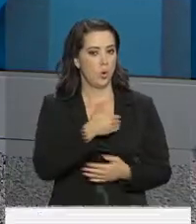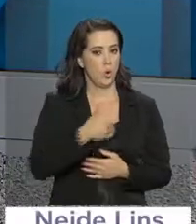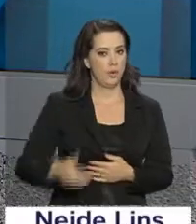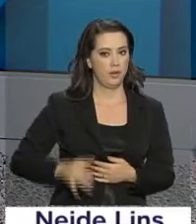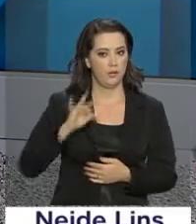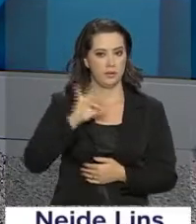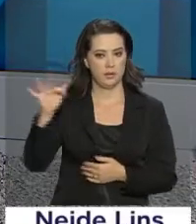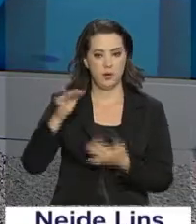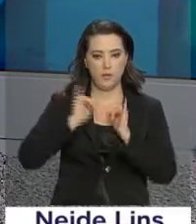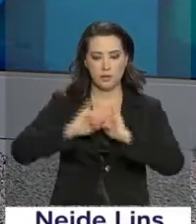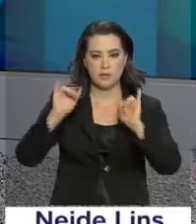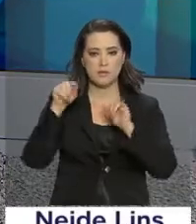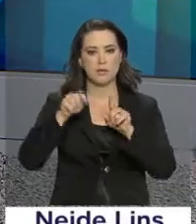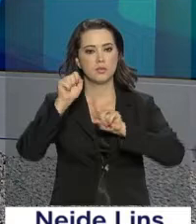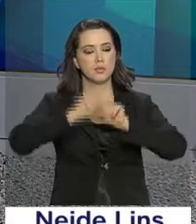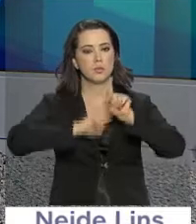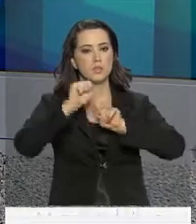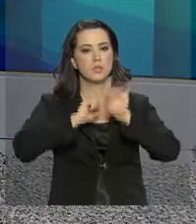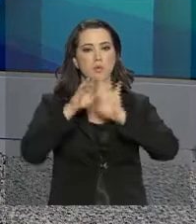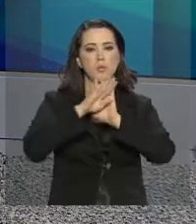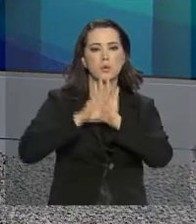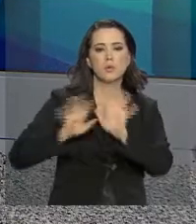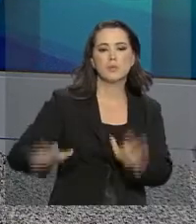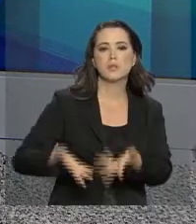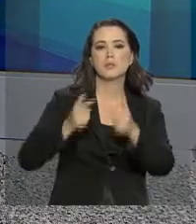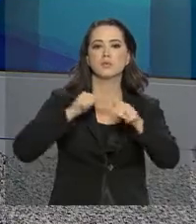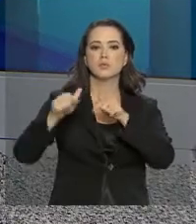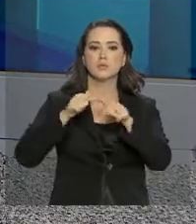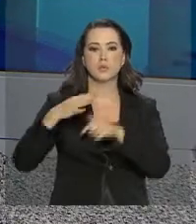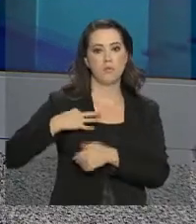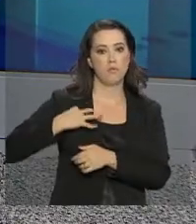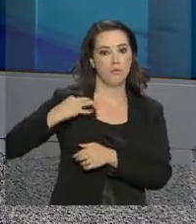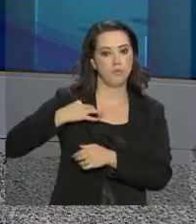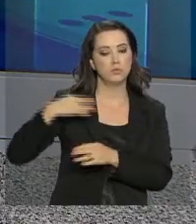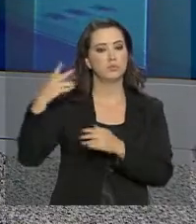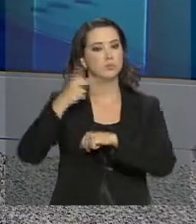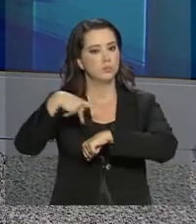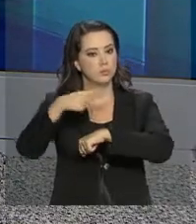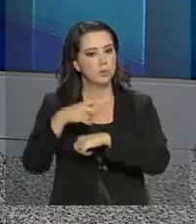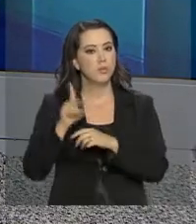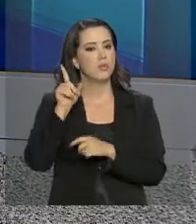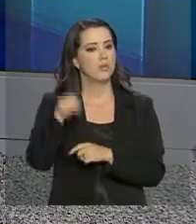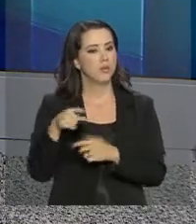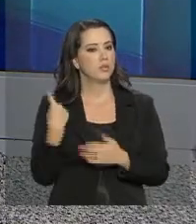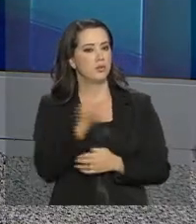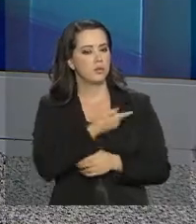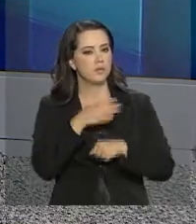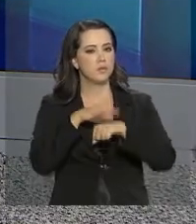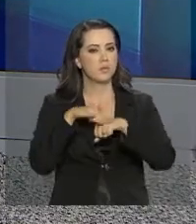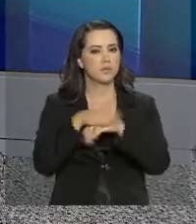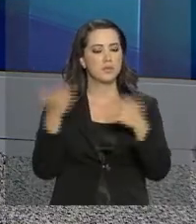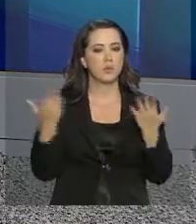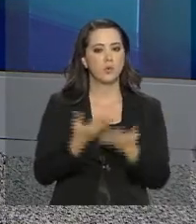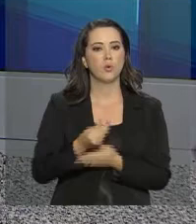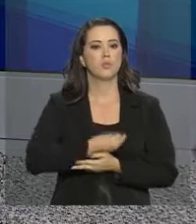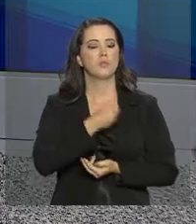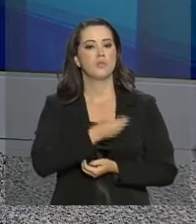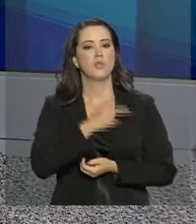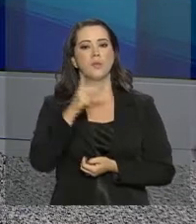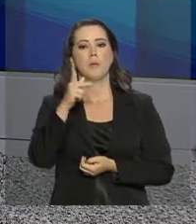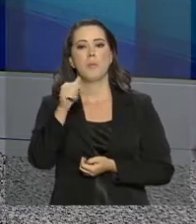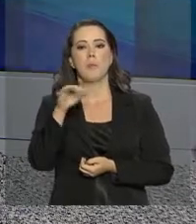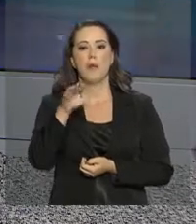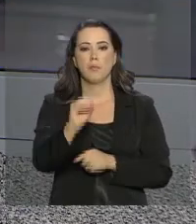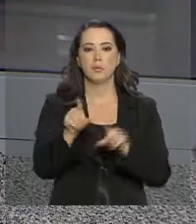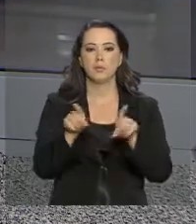governo federal vai lançar neste mês um programa para incentivar o trabalho voluntário no país é sobre isso que nós vamos falar agora ao vivo com repórter